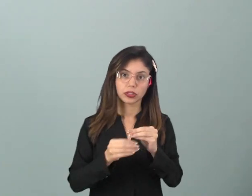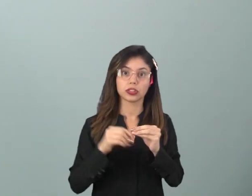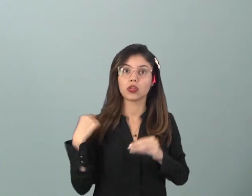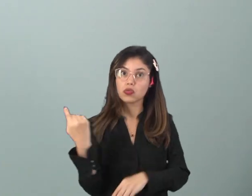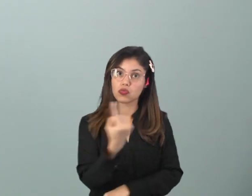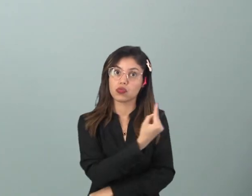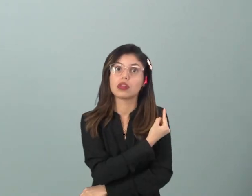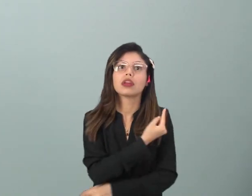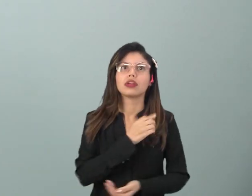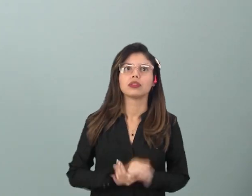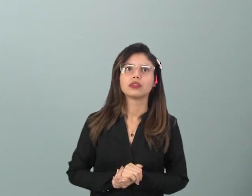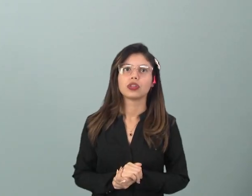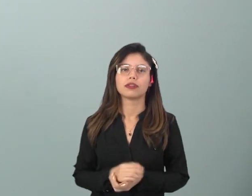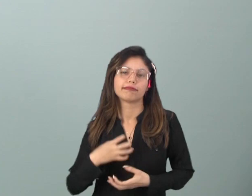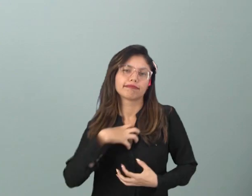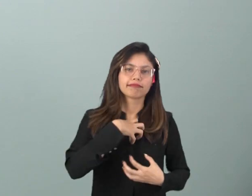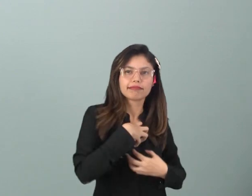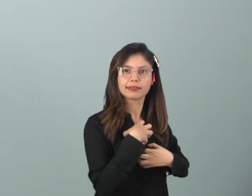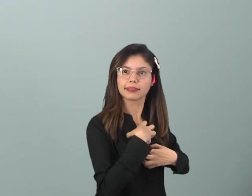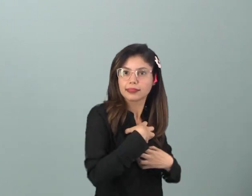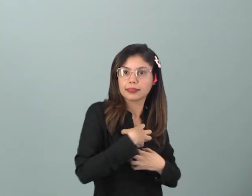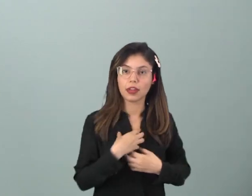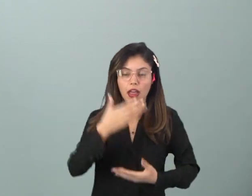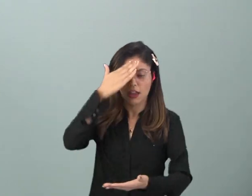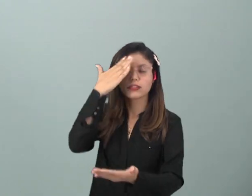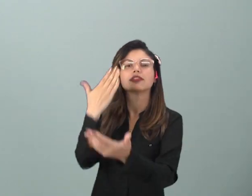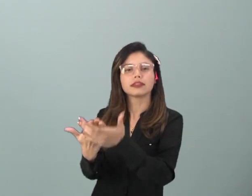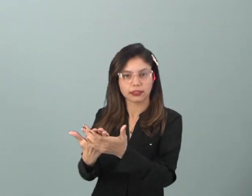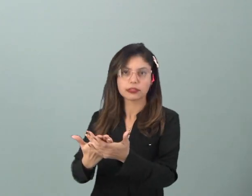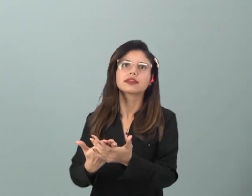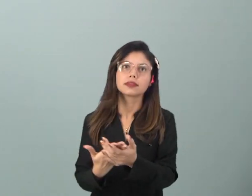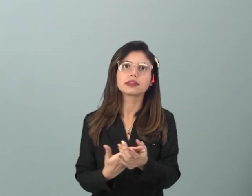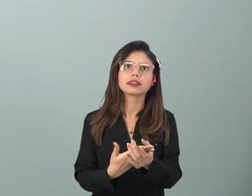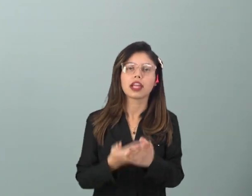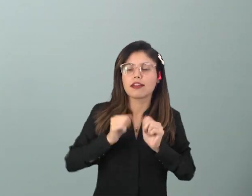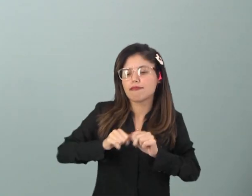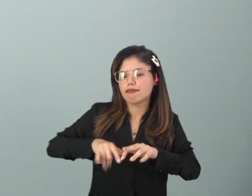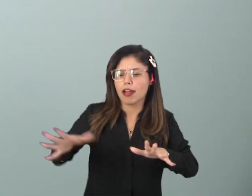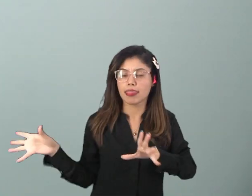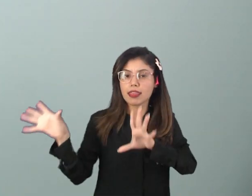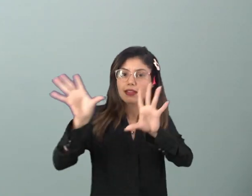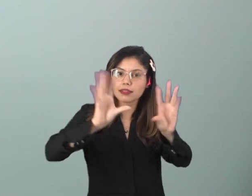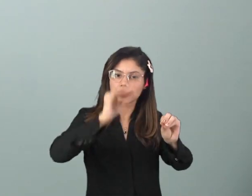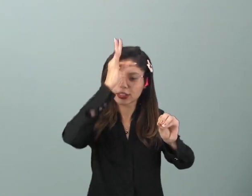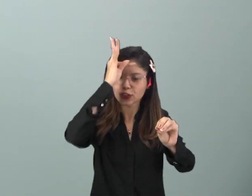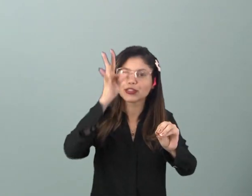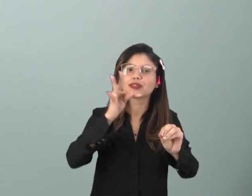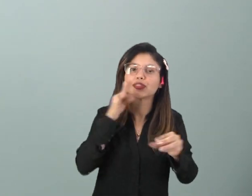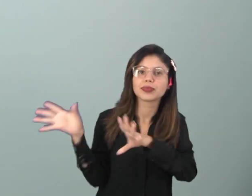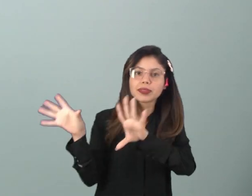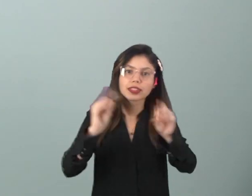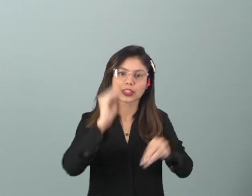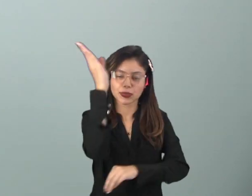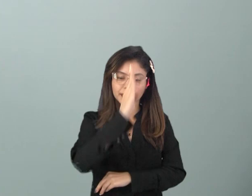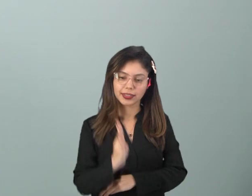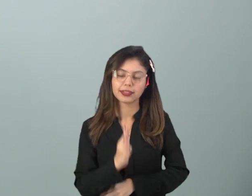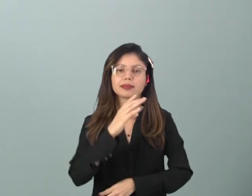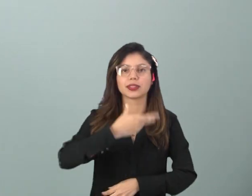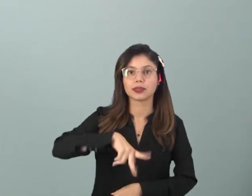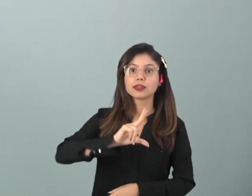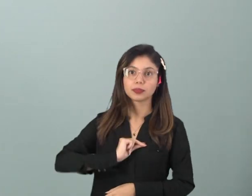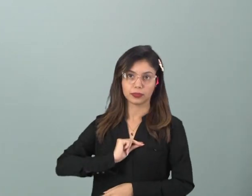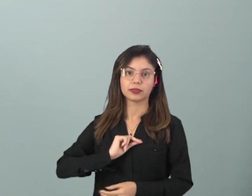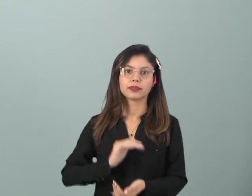colonizaram, os seus ritmos, suas crenças, suas raízes foram trazidas para o Brasil pelos